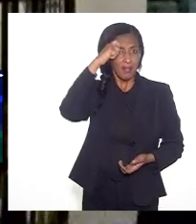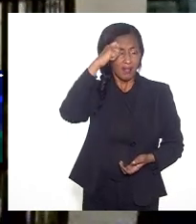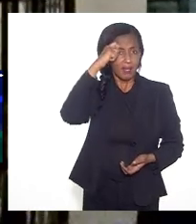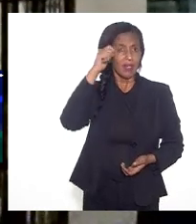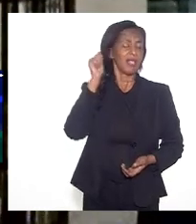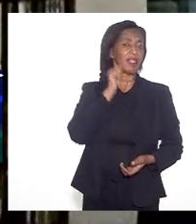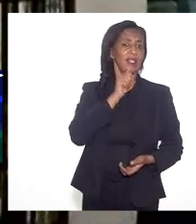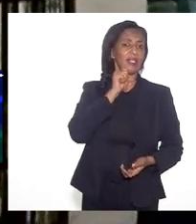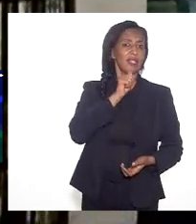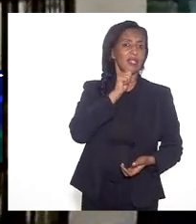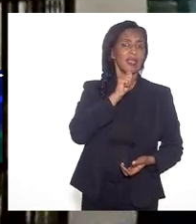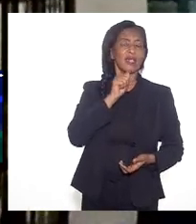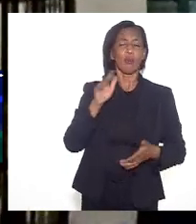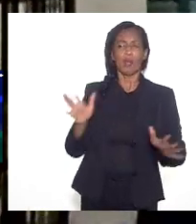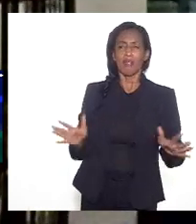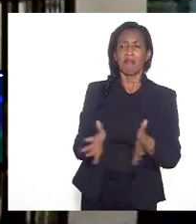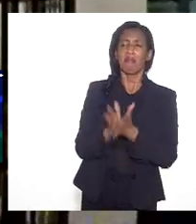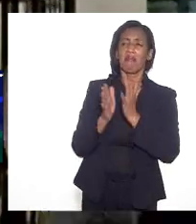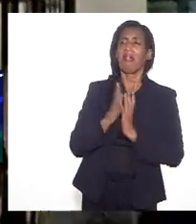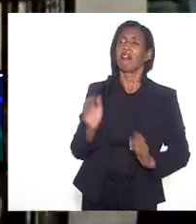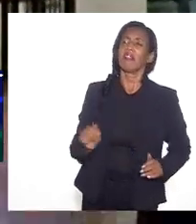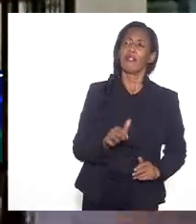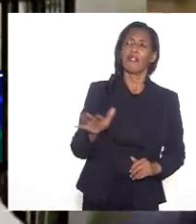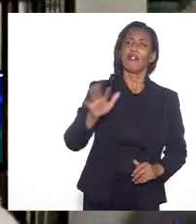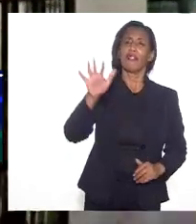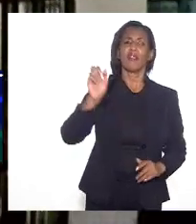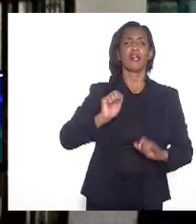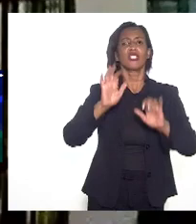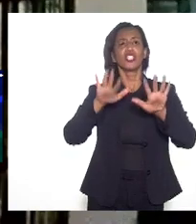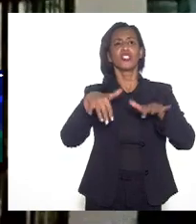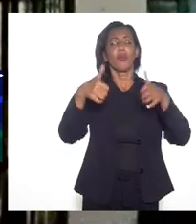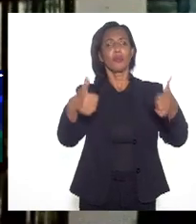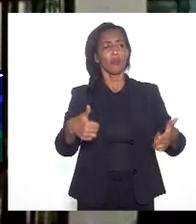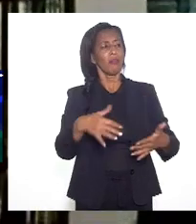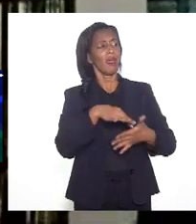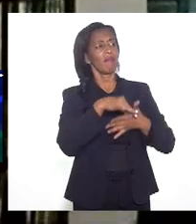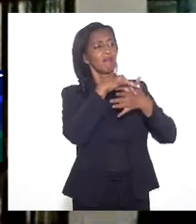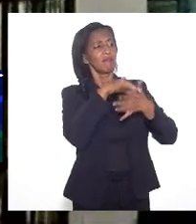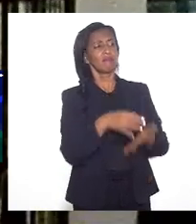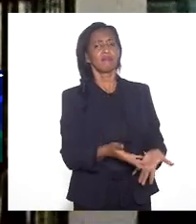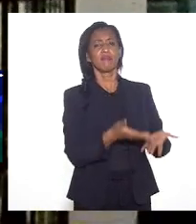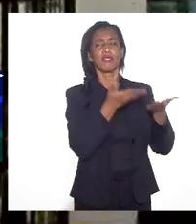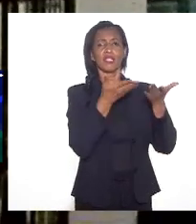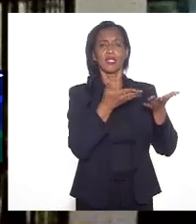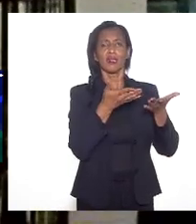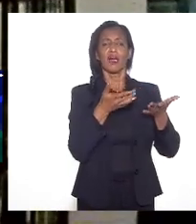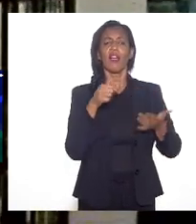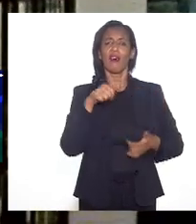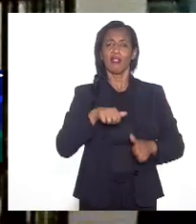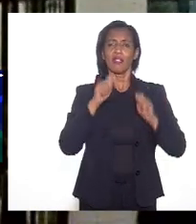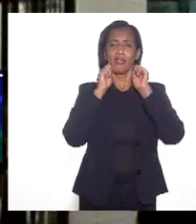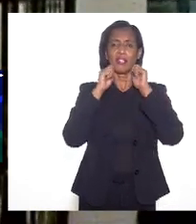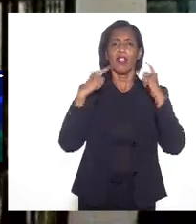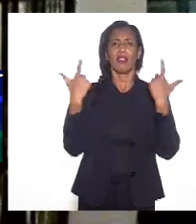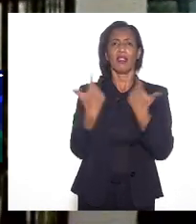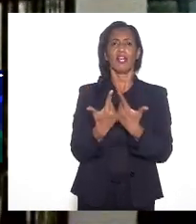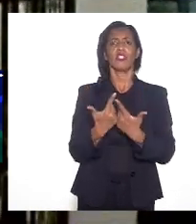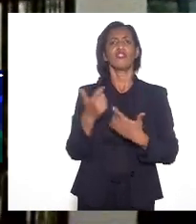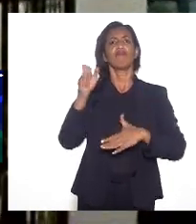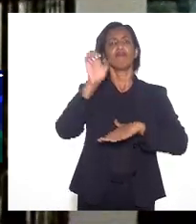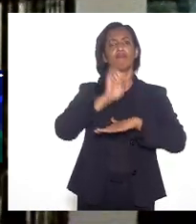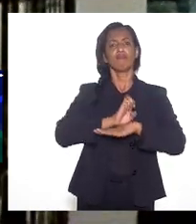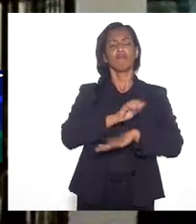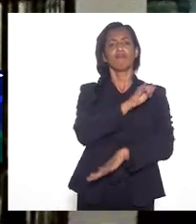das mulheres de periferias que estão muito bem representadas no Legislativo do Estado do Rio de